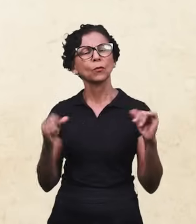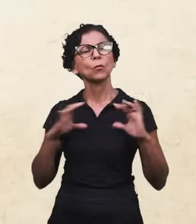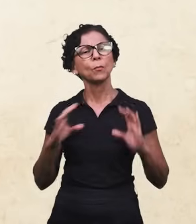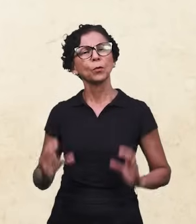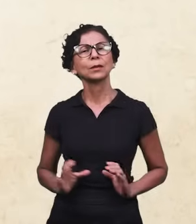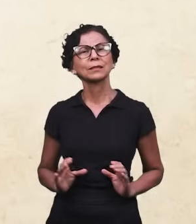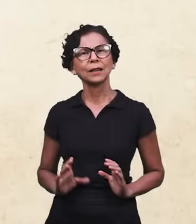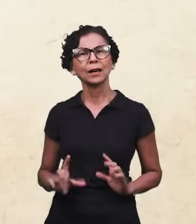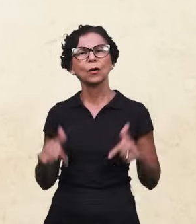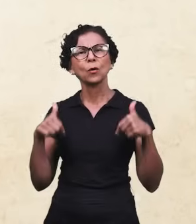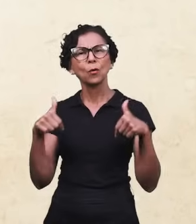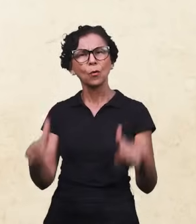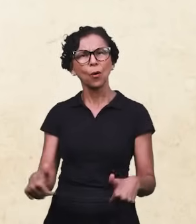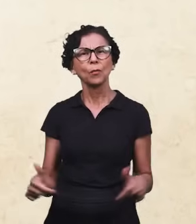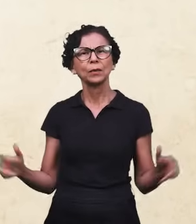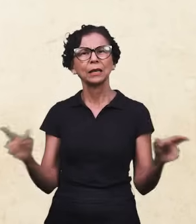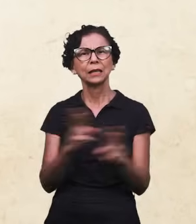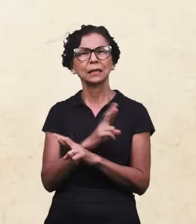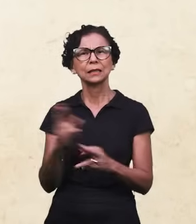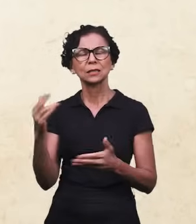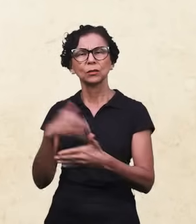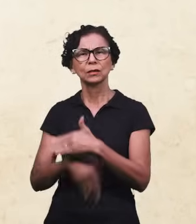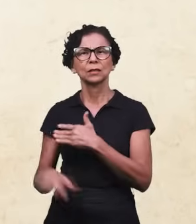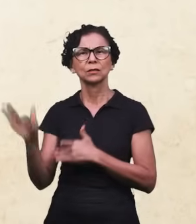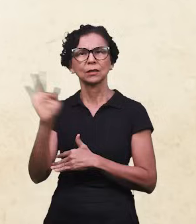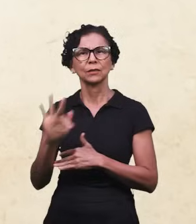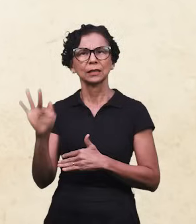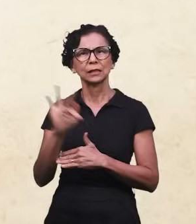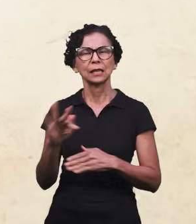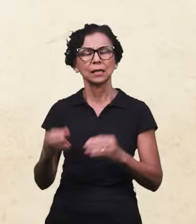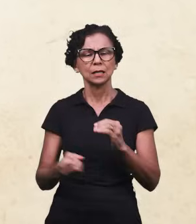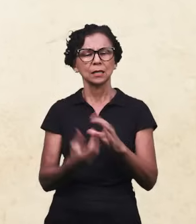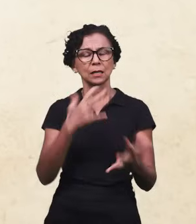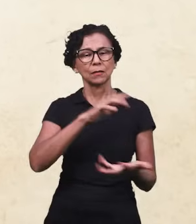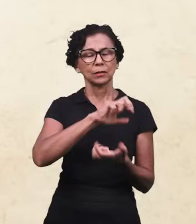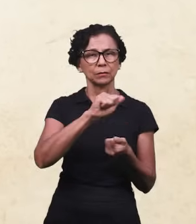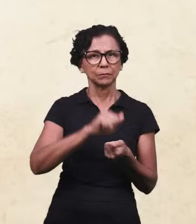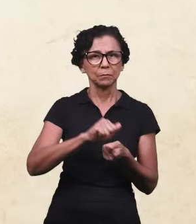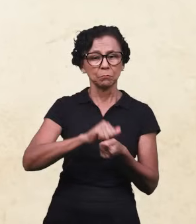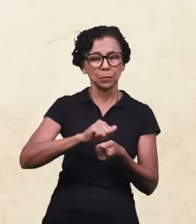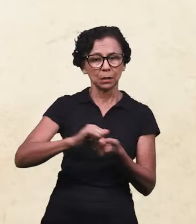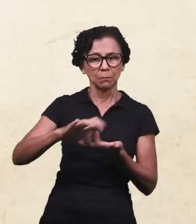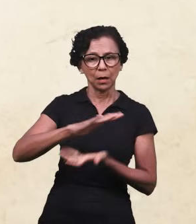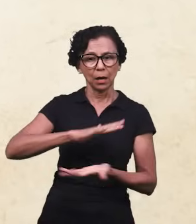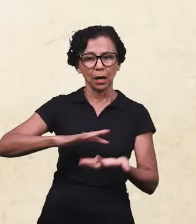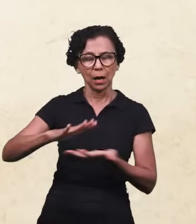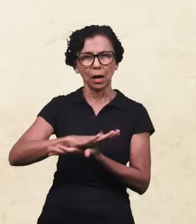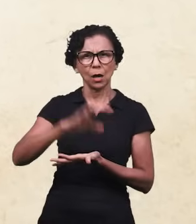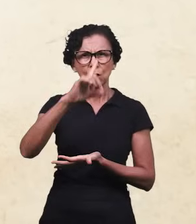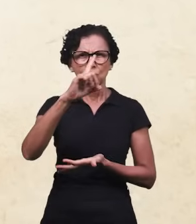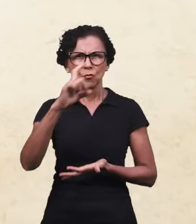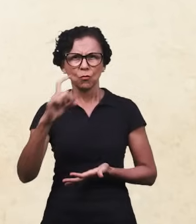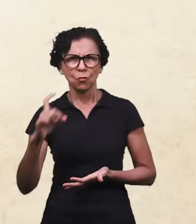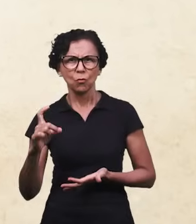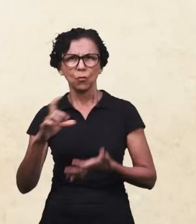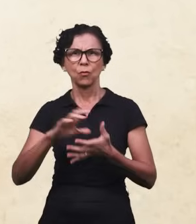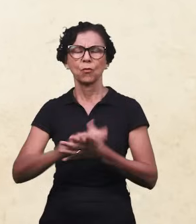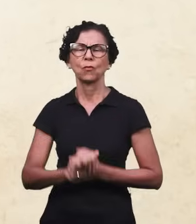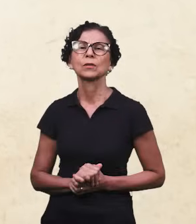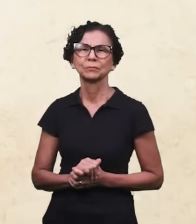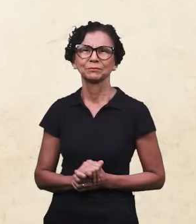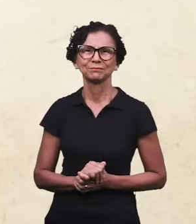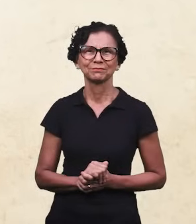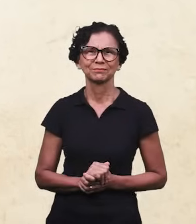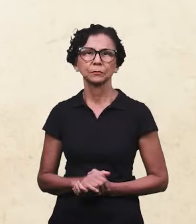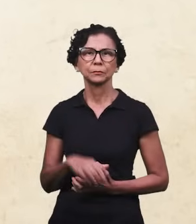jovens devemos agir com as teorias das obras criadoras nas escolas. Por exemplo, o Big Bang, a evolução de Darwin e a